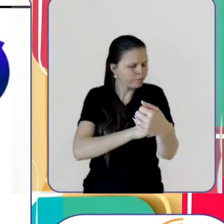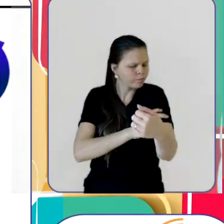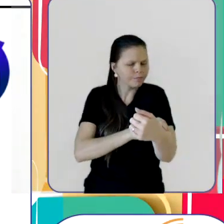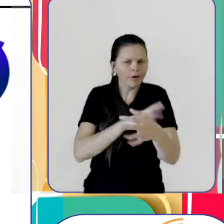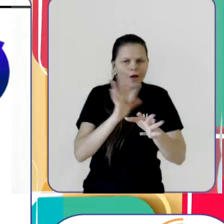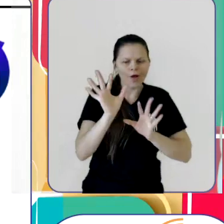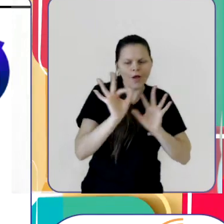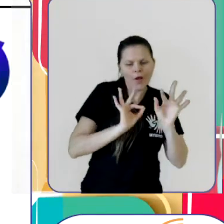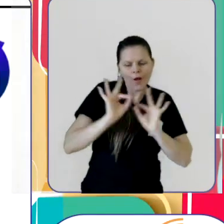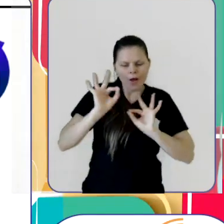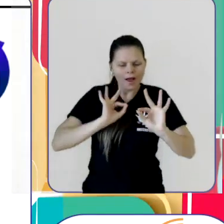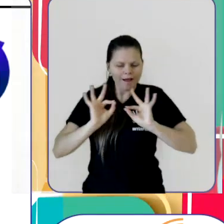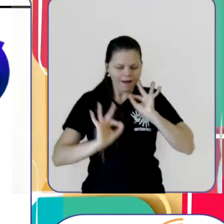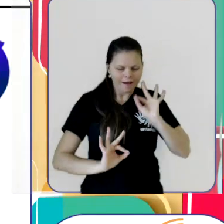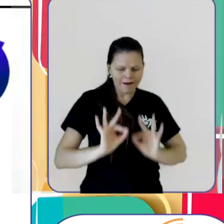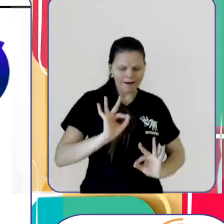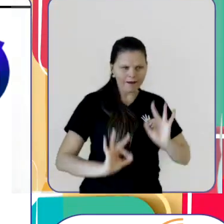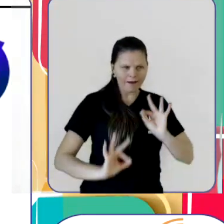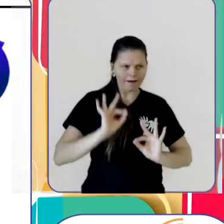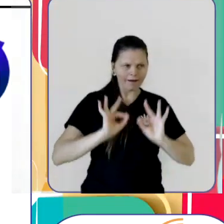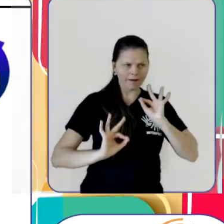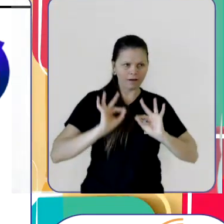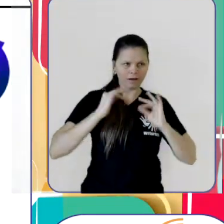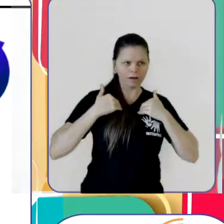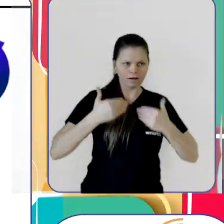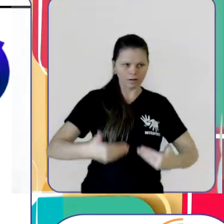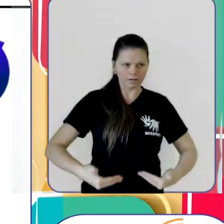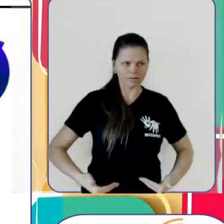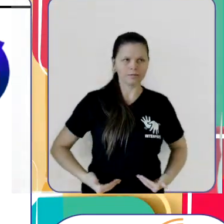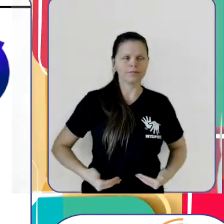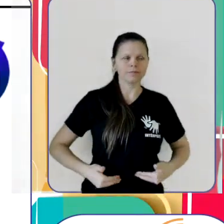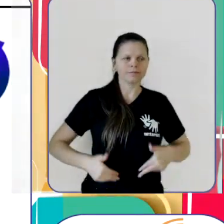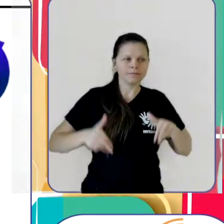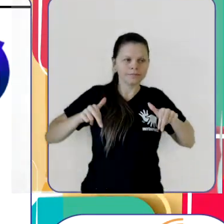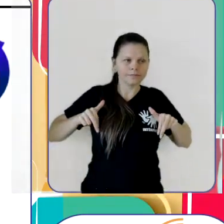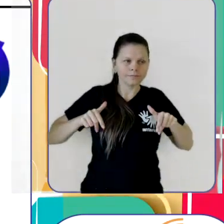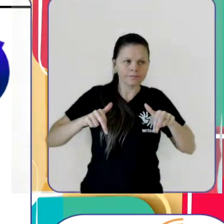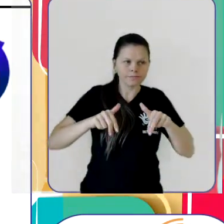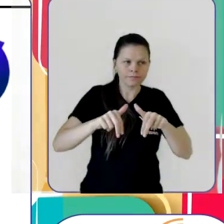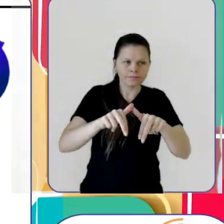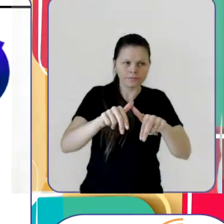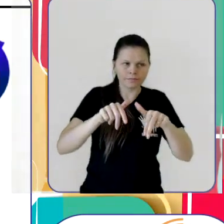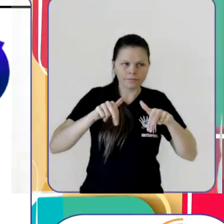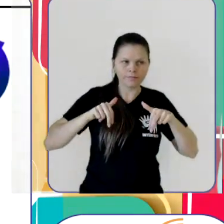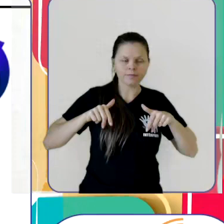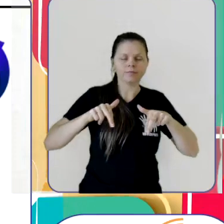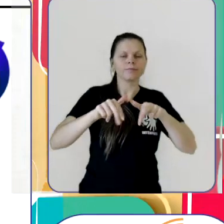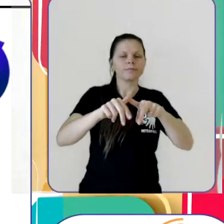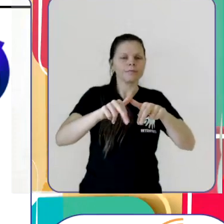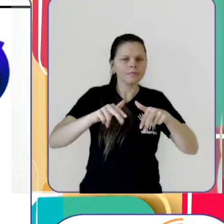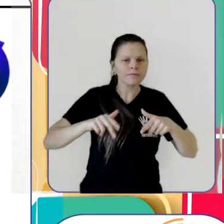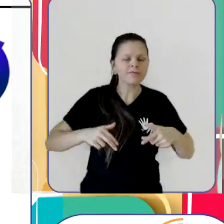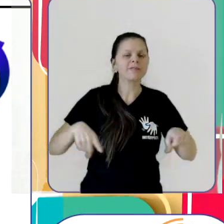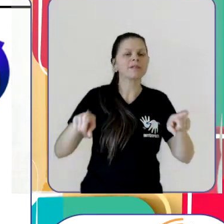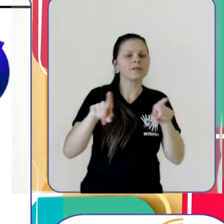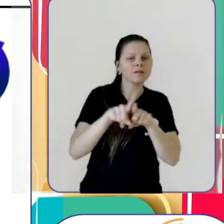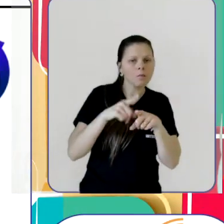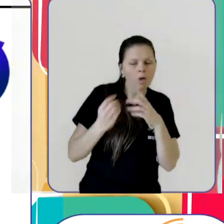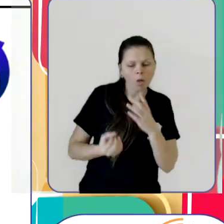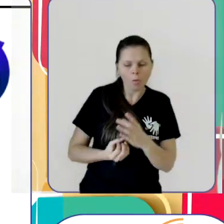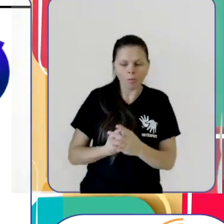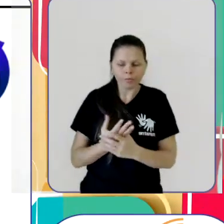corpo, assim como é responsável pela sustentação, a nossa locomoção. E esse fornecimento do calor, como eu disse a vocês,